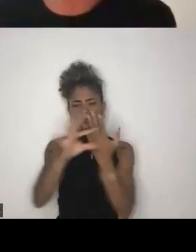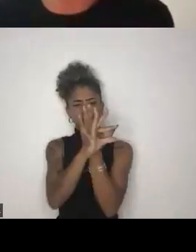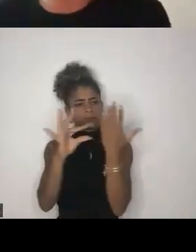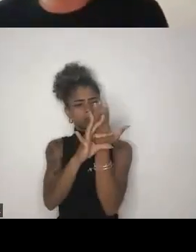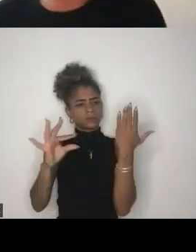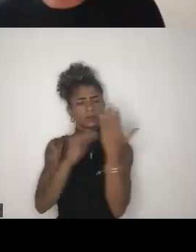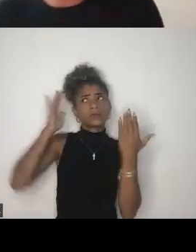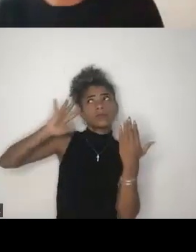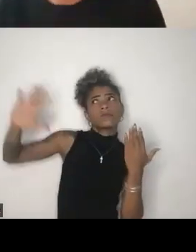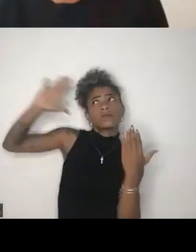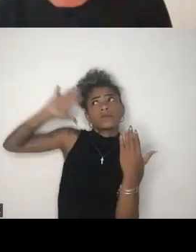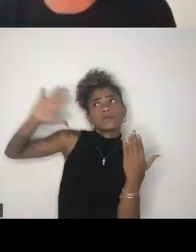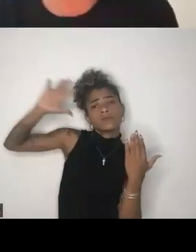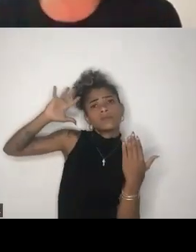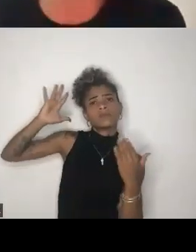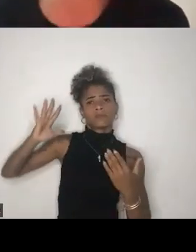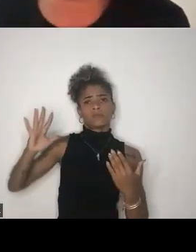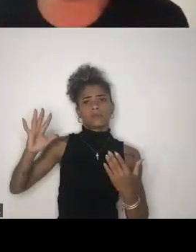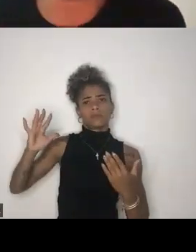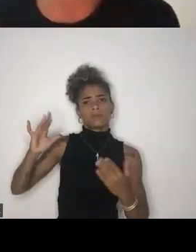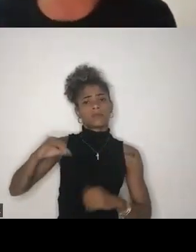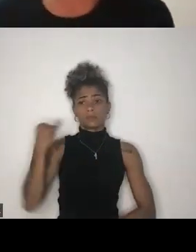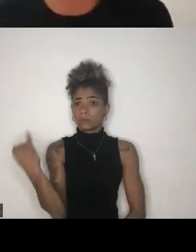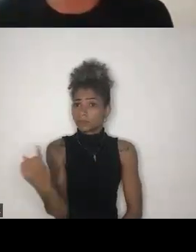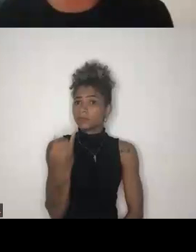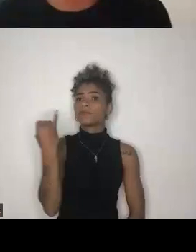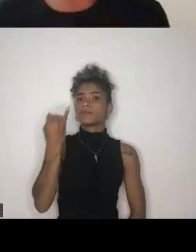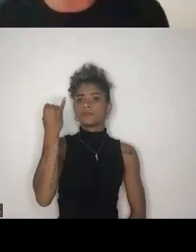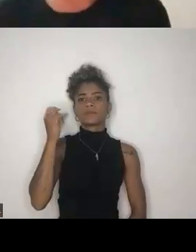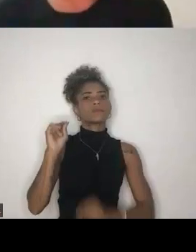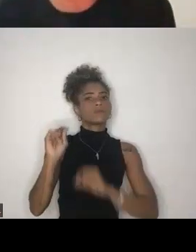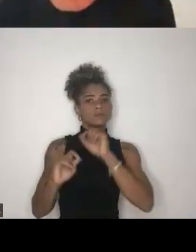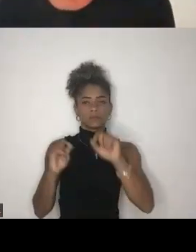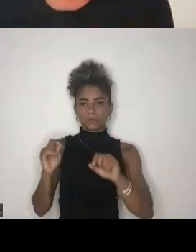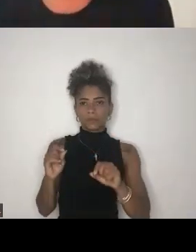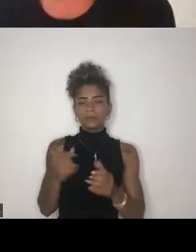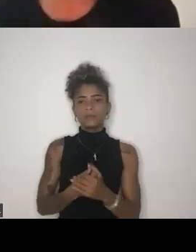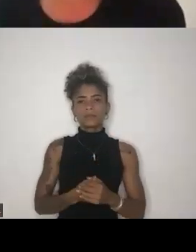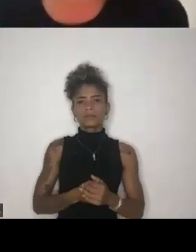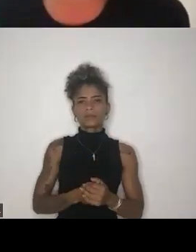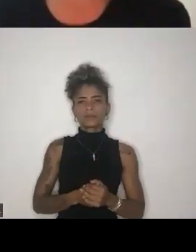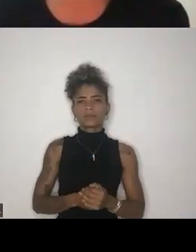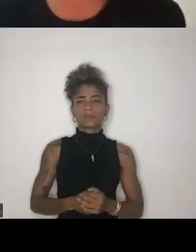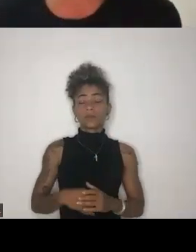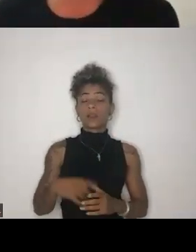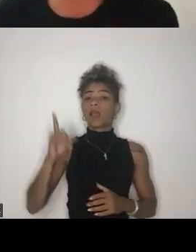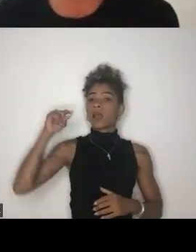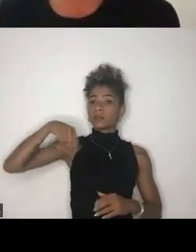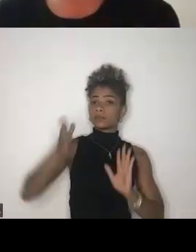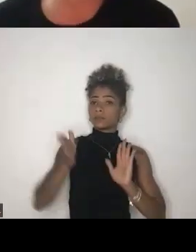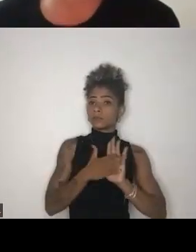analisar a importância de que o nosso evento